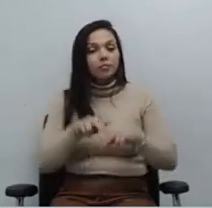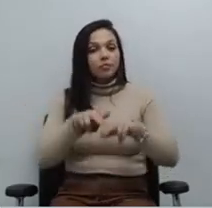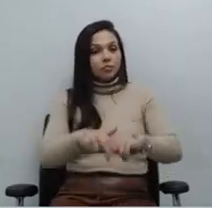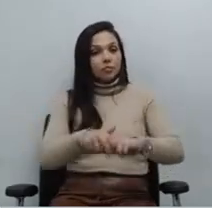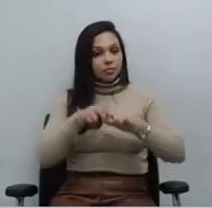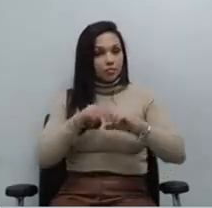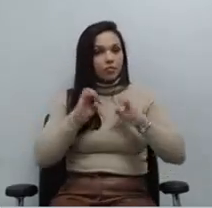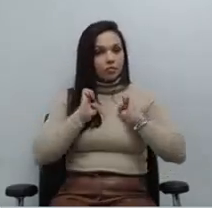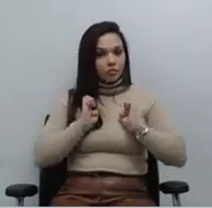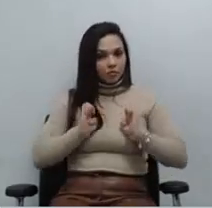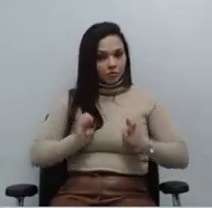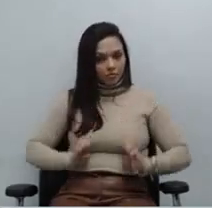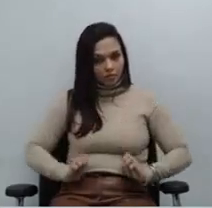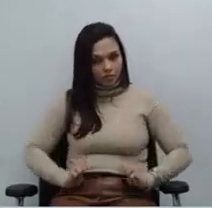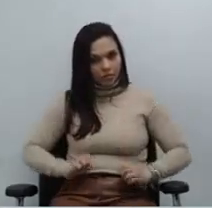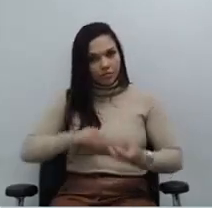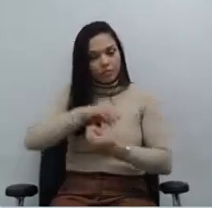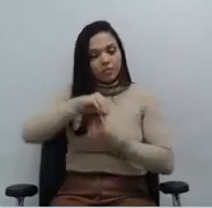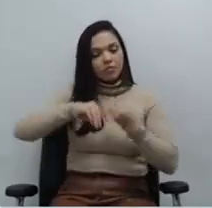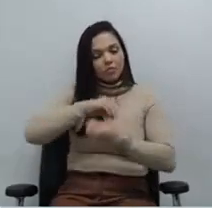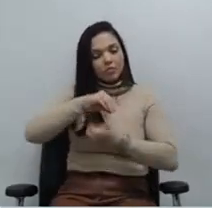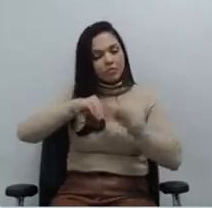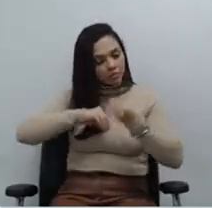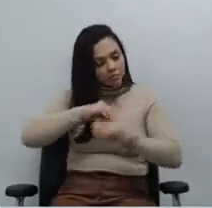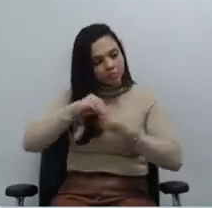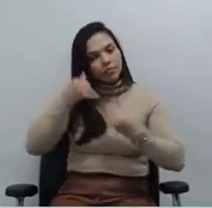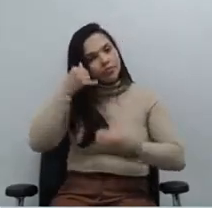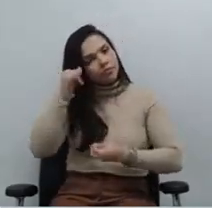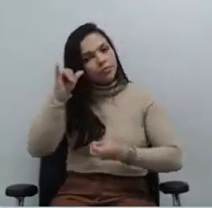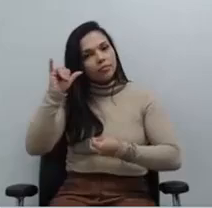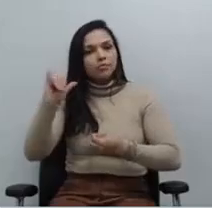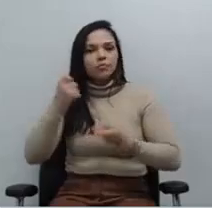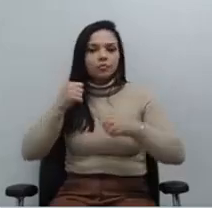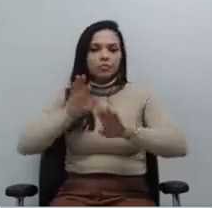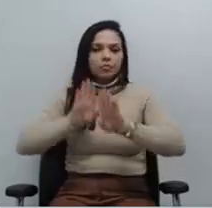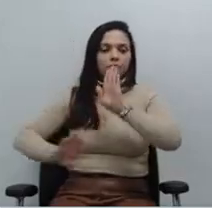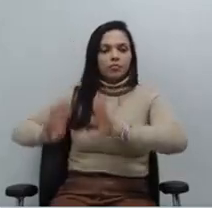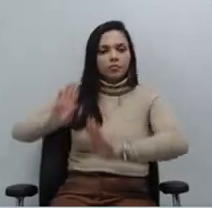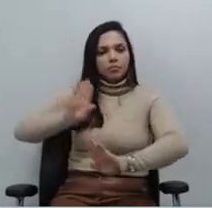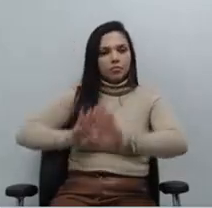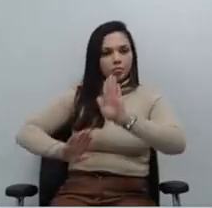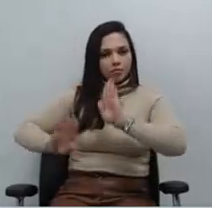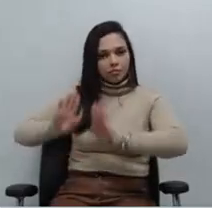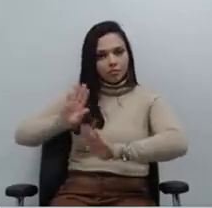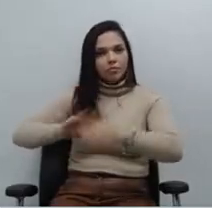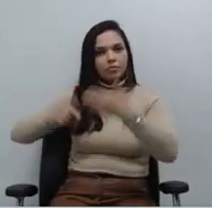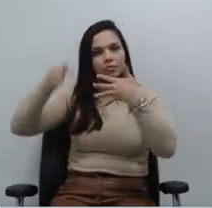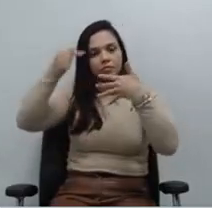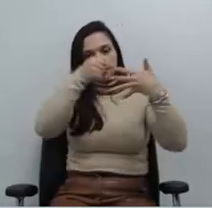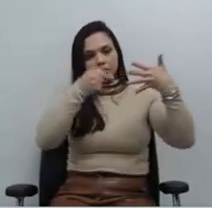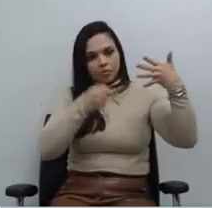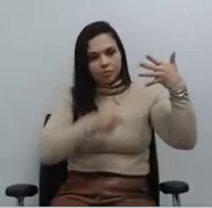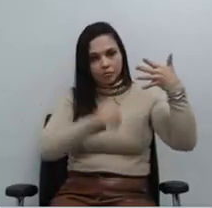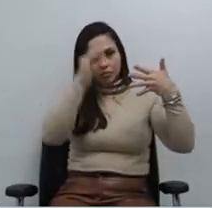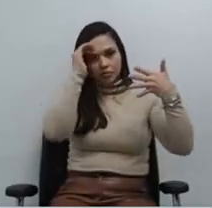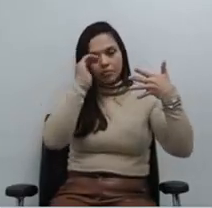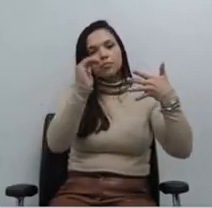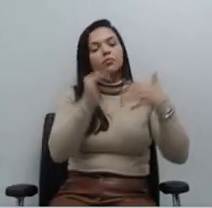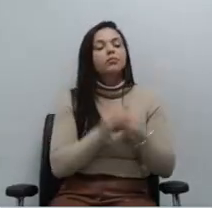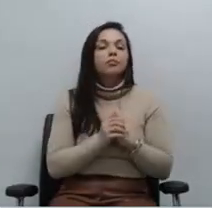não seria desejável misturar esses trabalhos. Eu acho que essas cautelas são muito mais importantes, né, do que outras que foram tratadas com devido